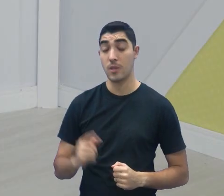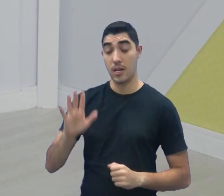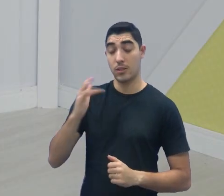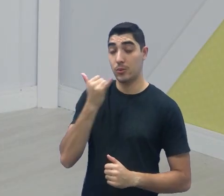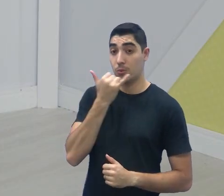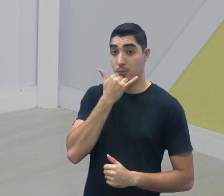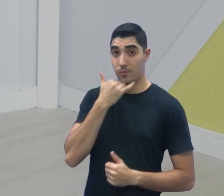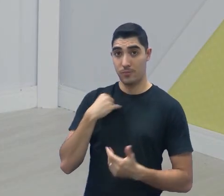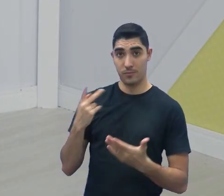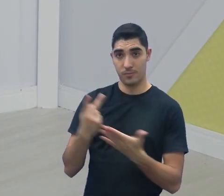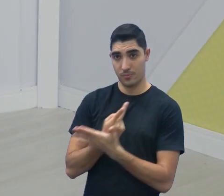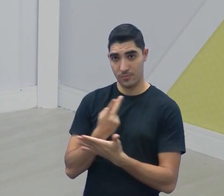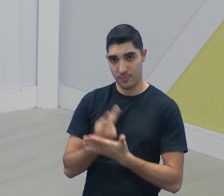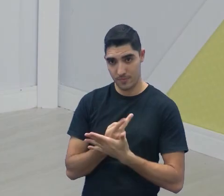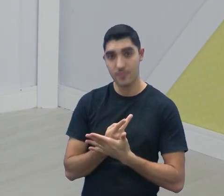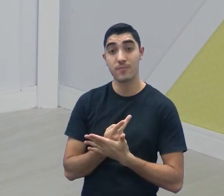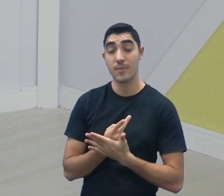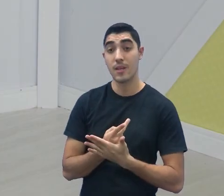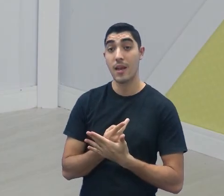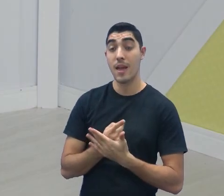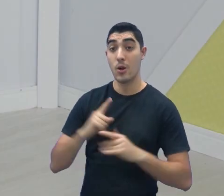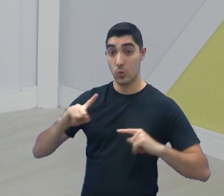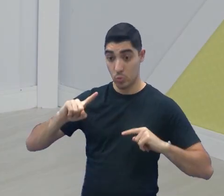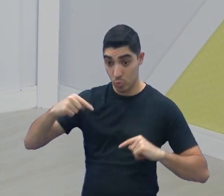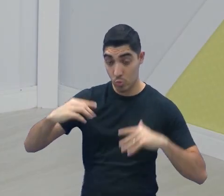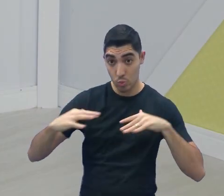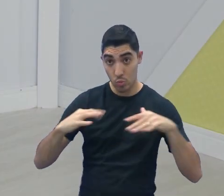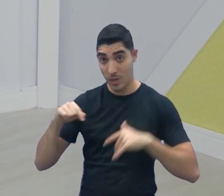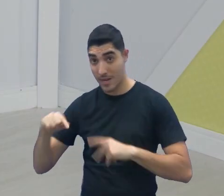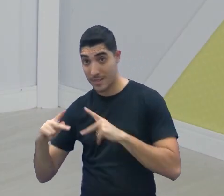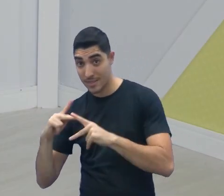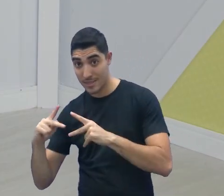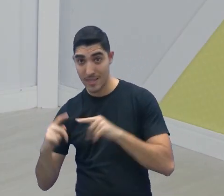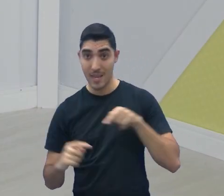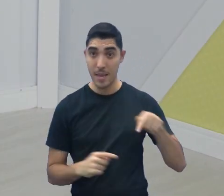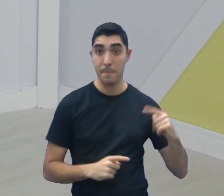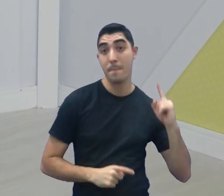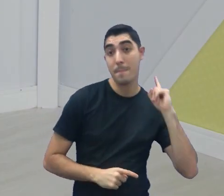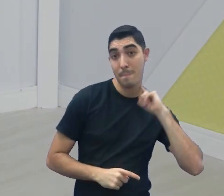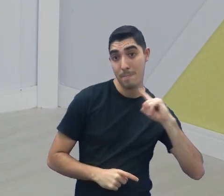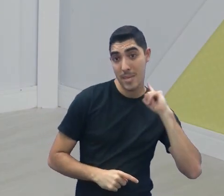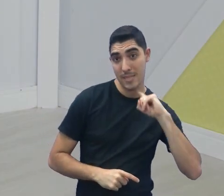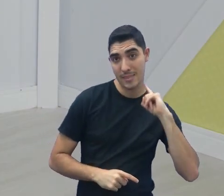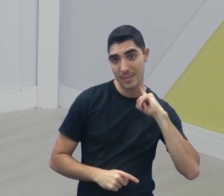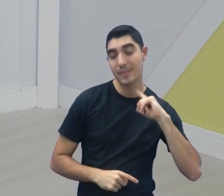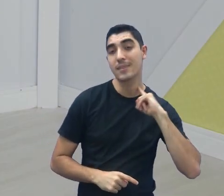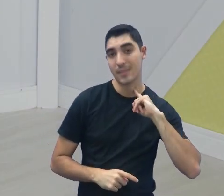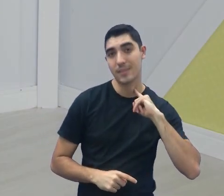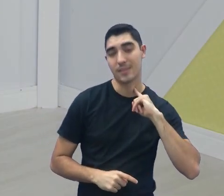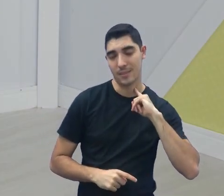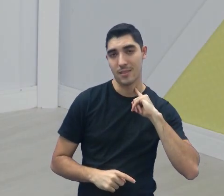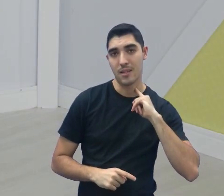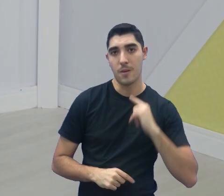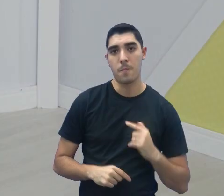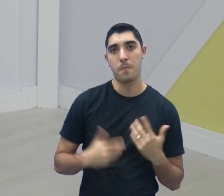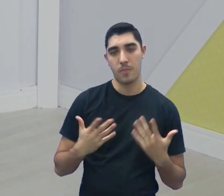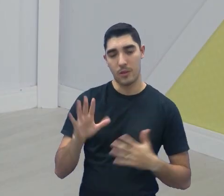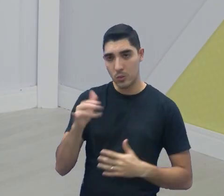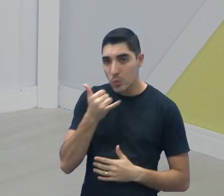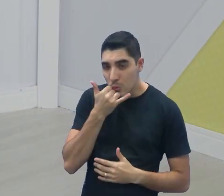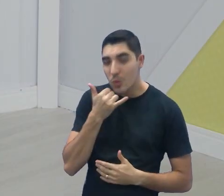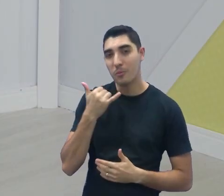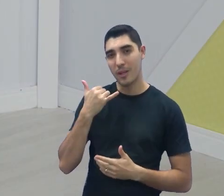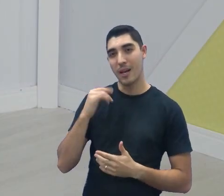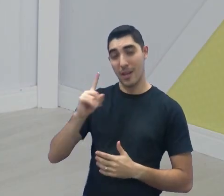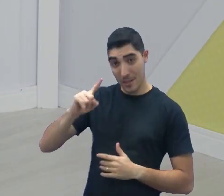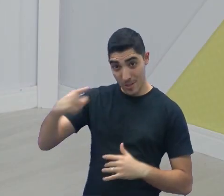minha. O próximo adversário do São José é o Minas. O Botafogo será o último jogo do São José antes do Super 8. Me perdoe. O próximo adversário, então, do São